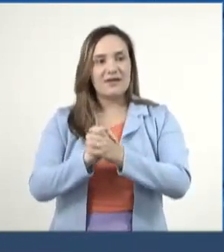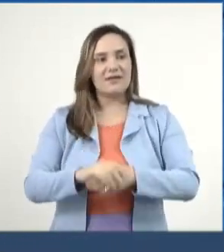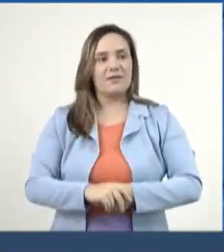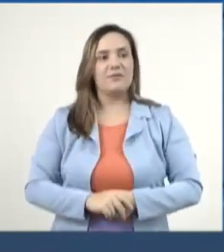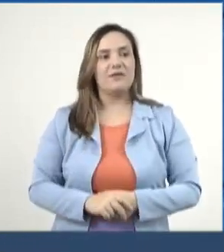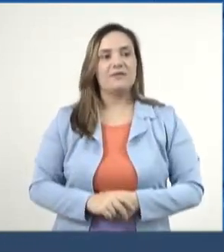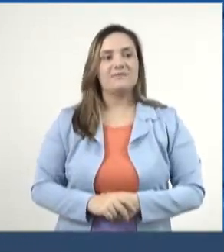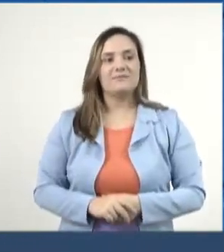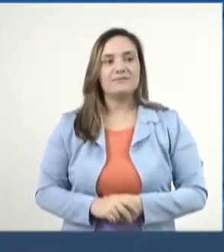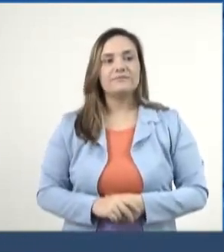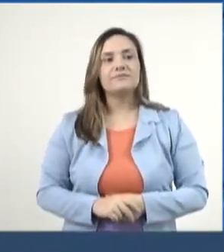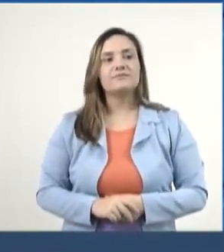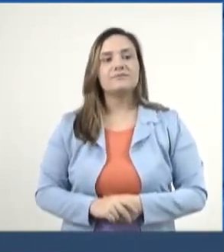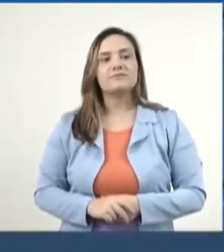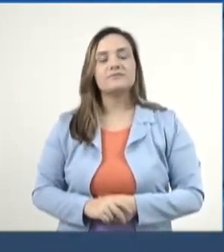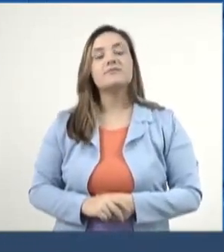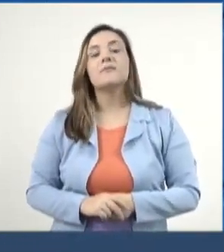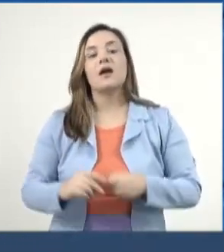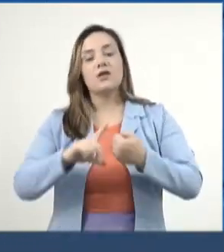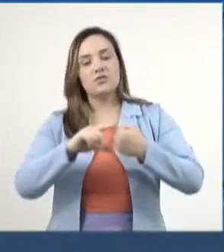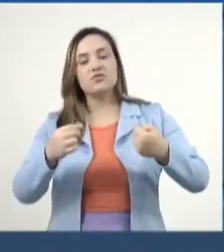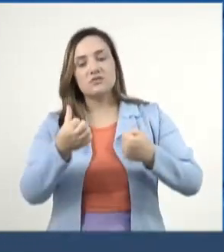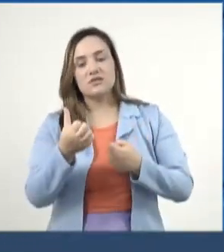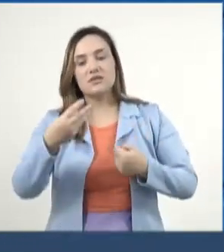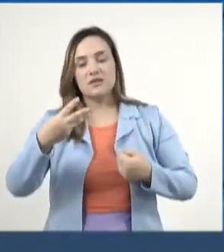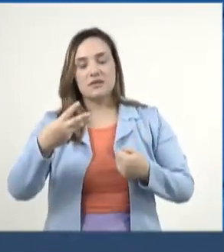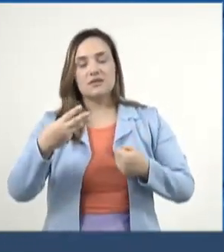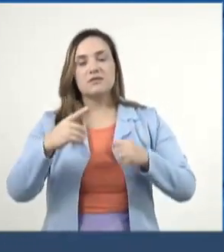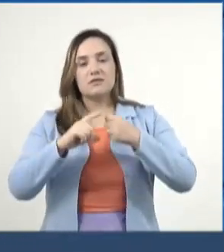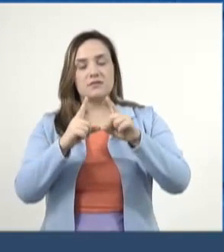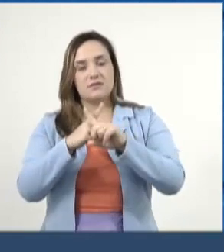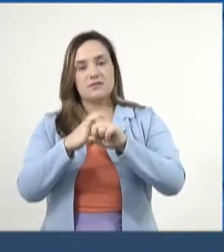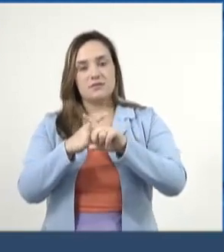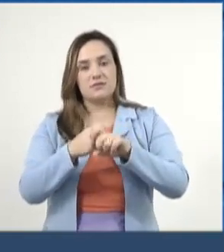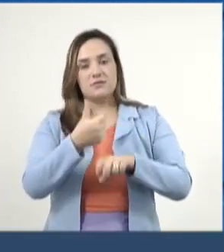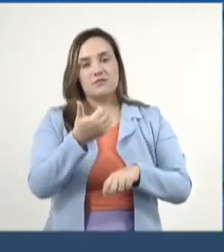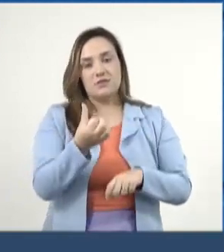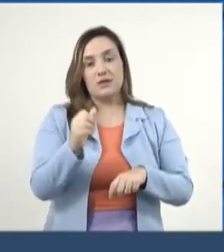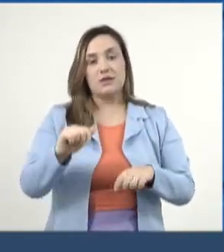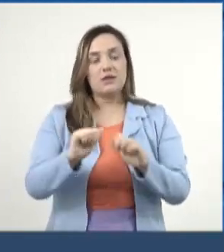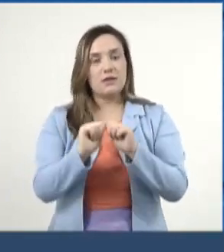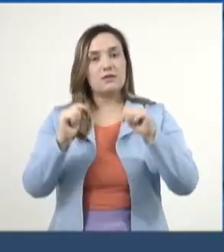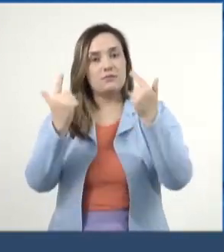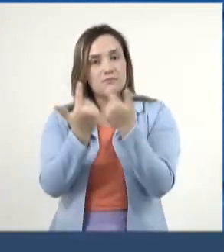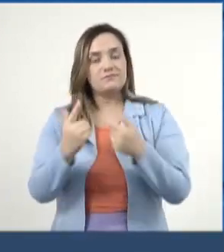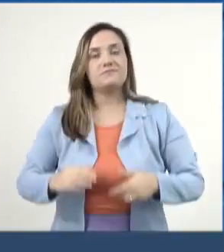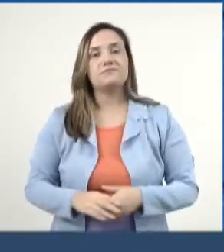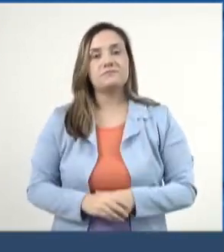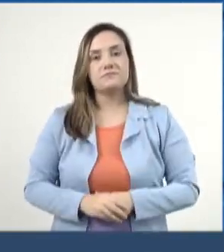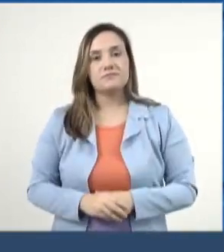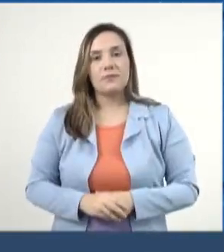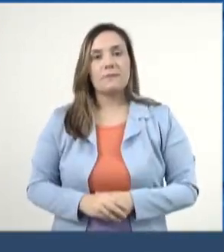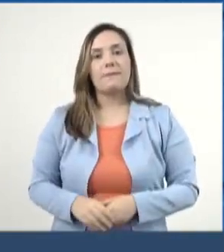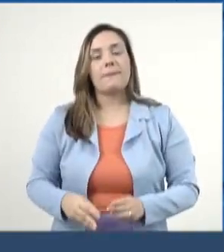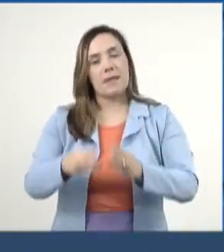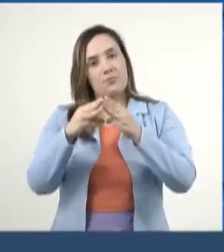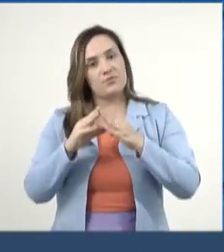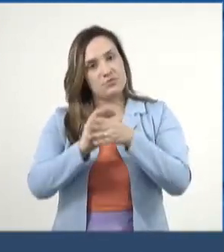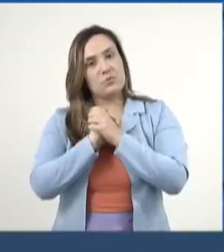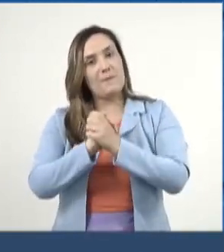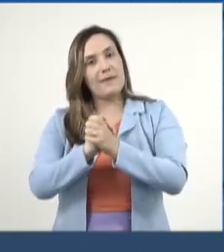Requeiro à mesa, ouvindo o colegiado plenário, nos termos do artigo 173, inciso 16 do Regimento Interno da Assembleia Legislativa, que seja encaminhada uma moção